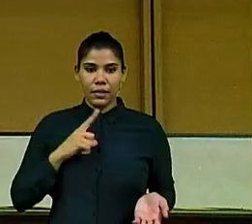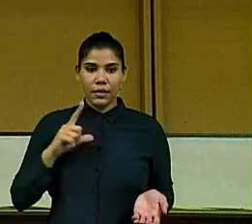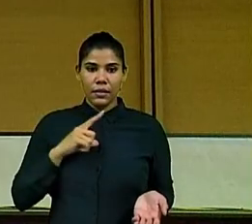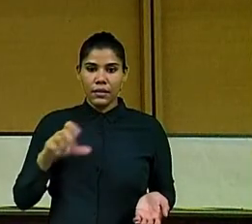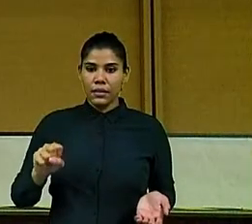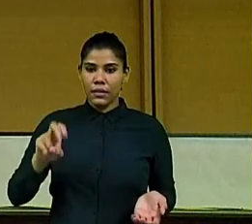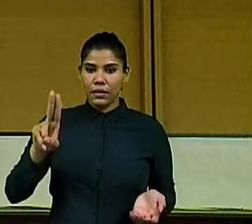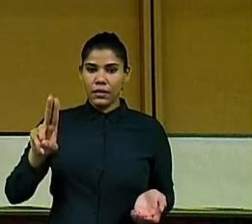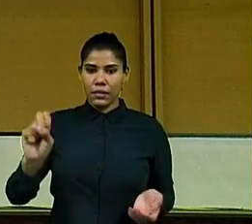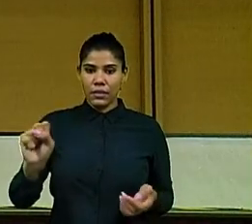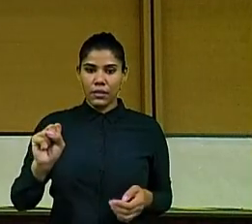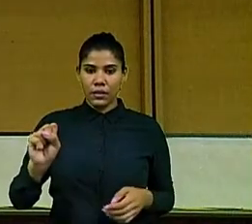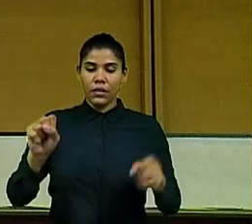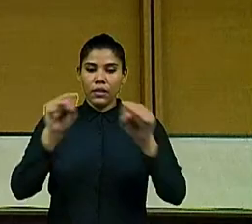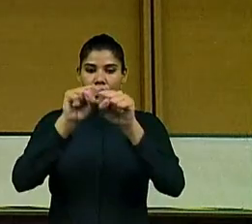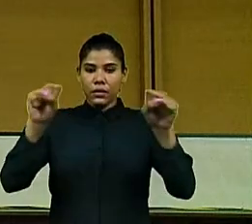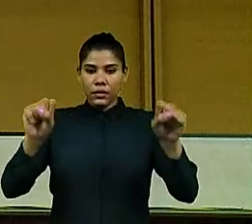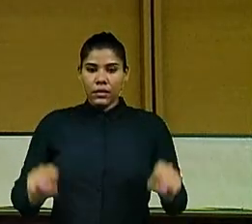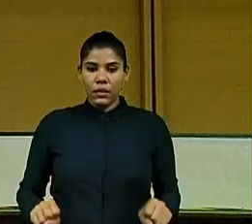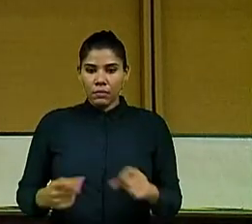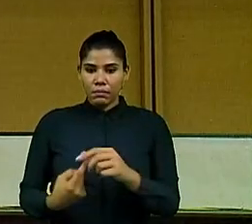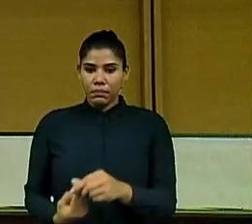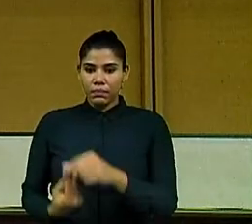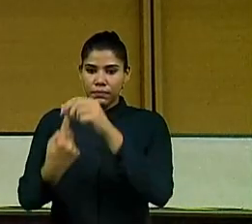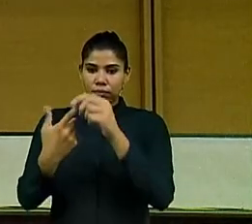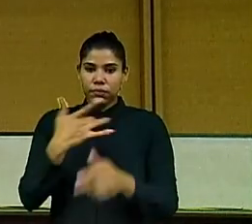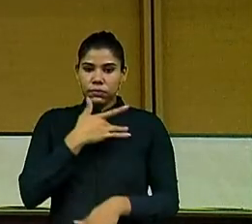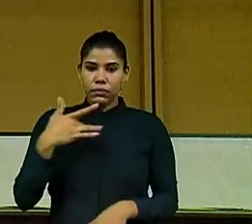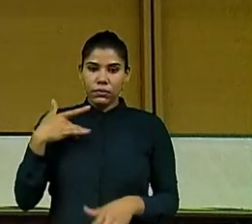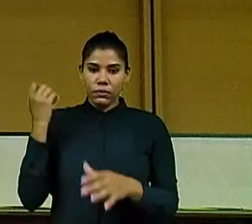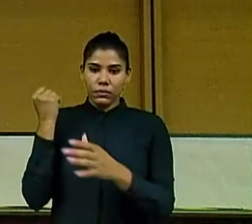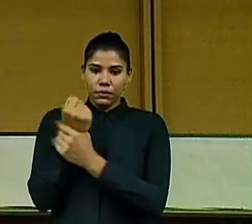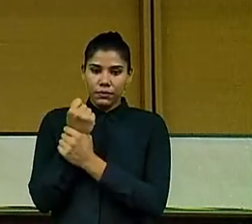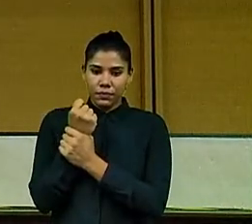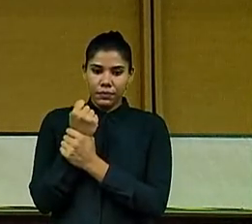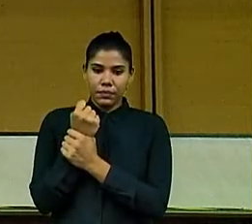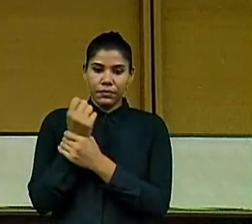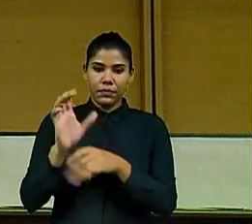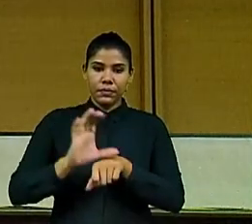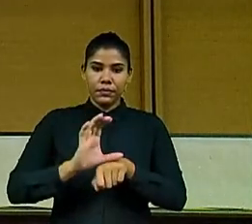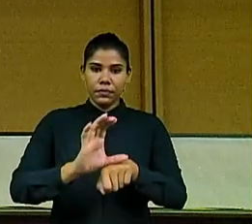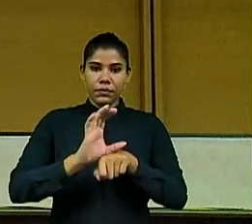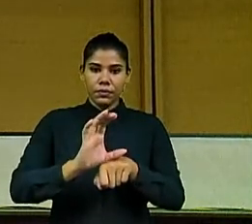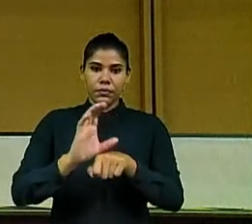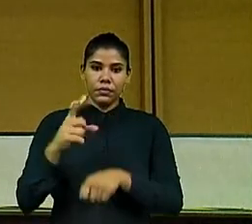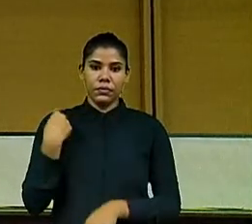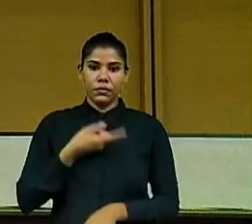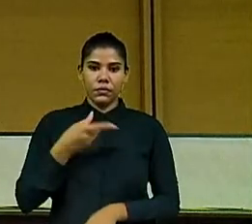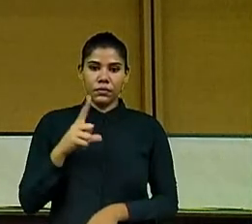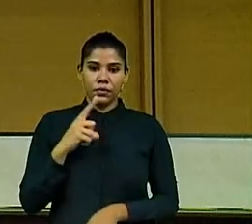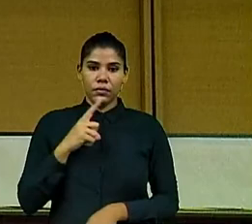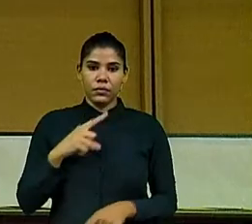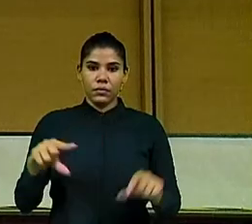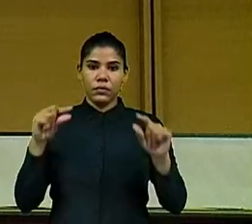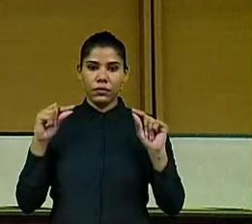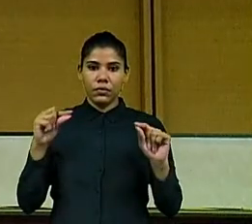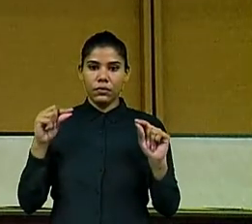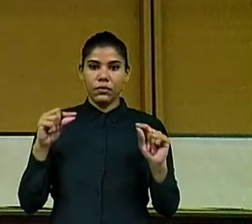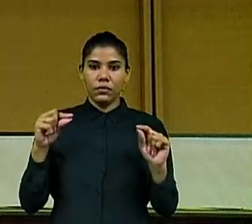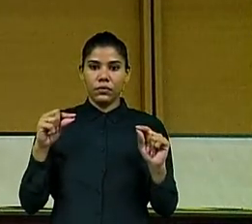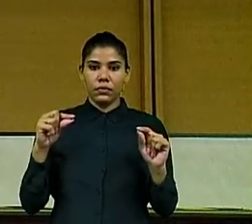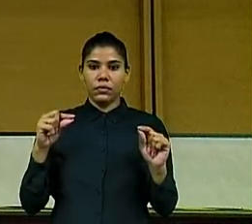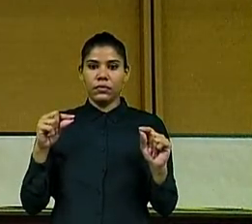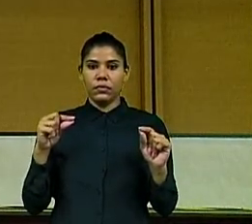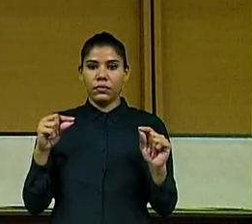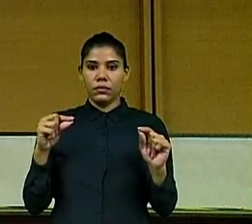o sistema único de saúde que garantido na Constituição nós temos a universalização